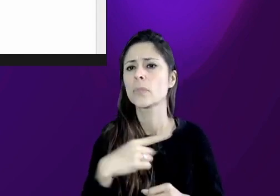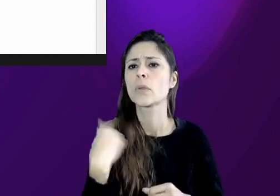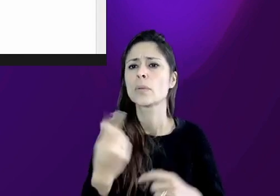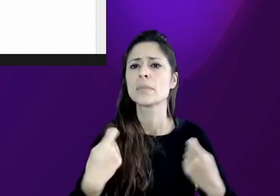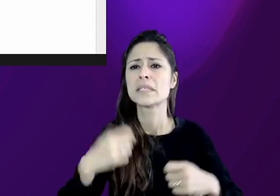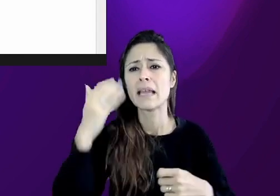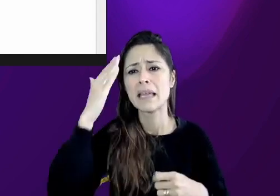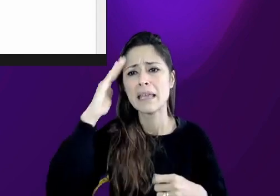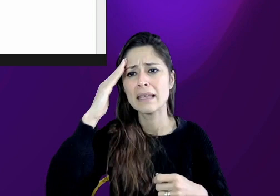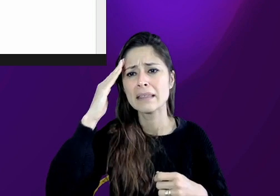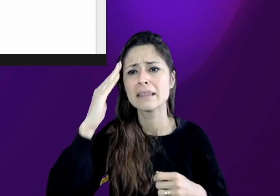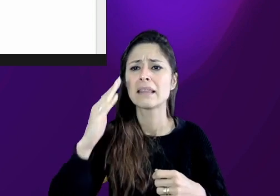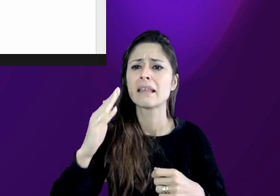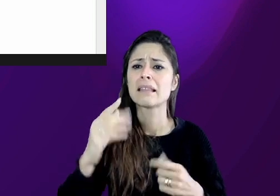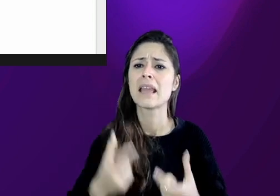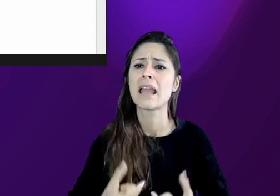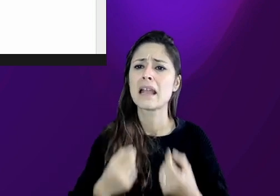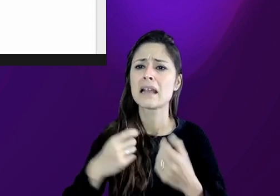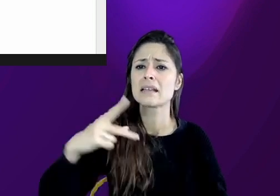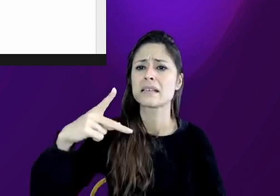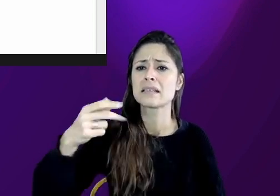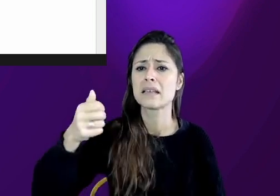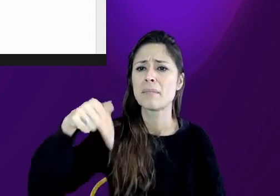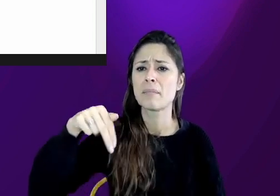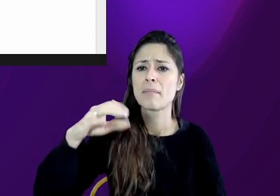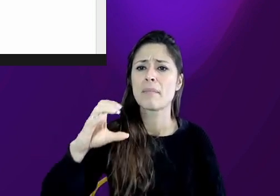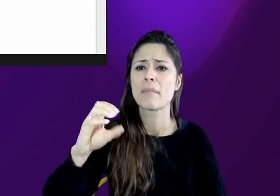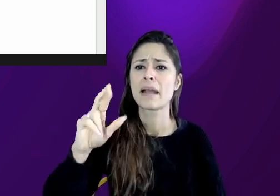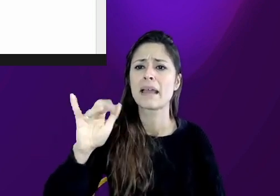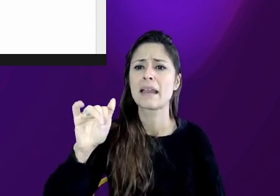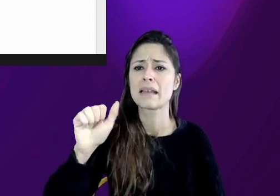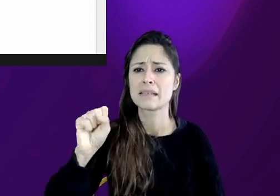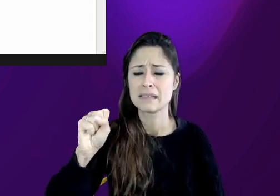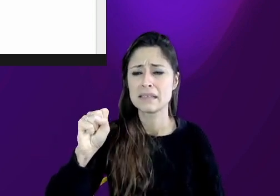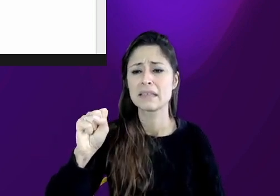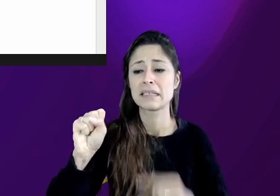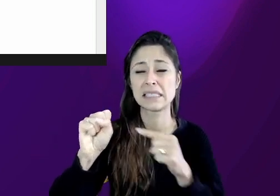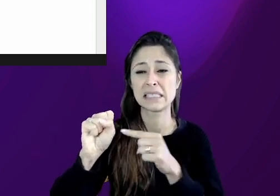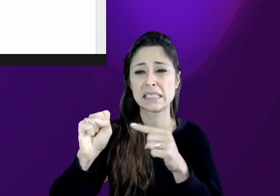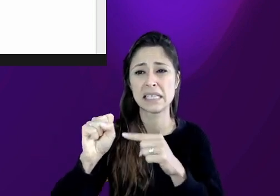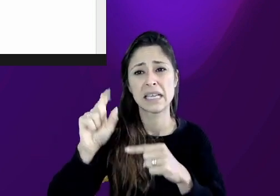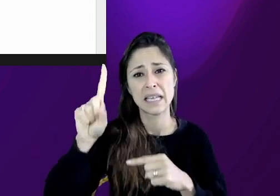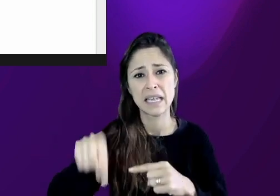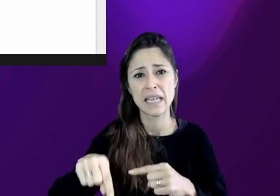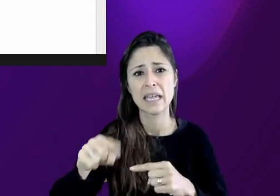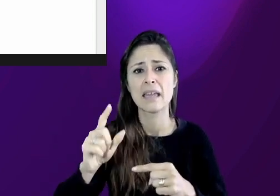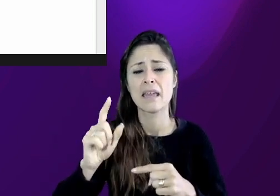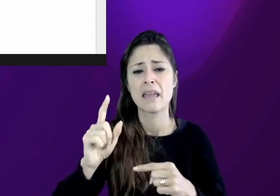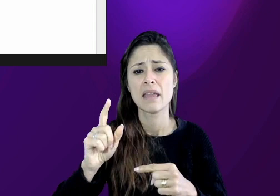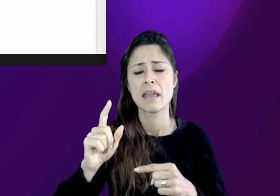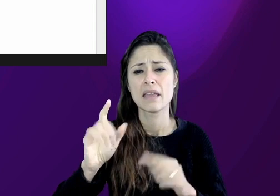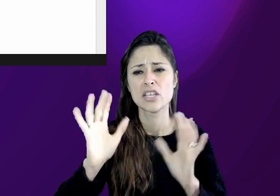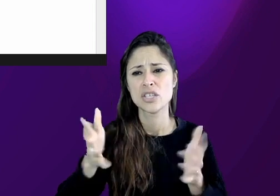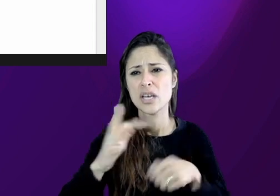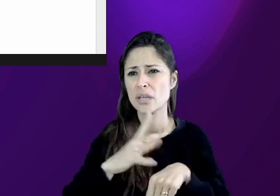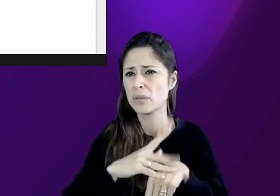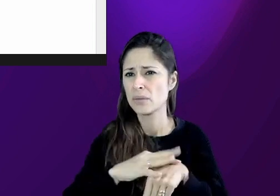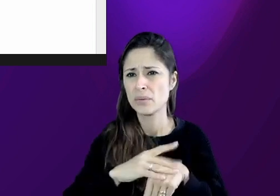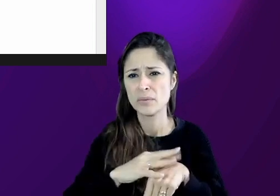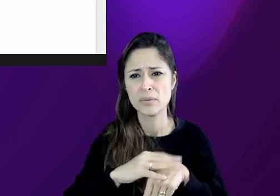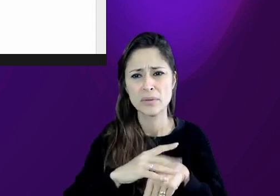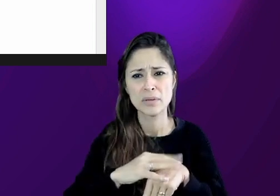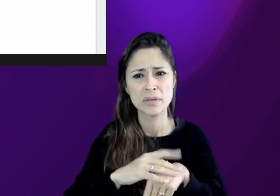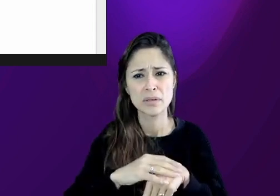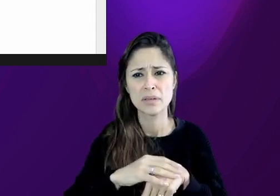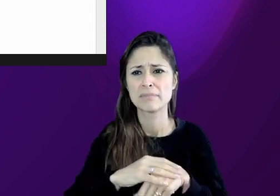pâncreas no geral, né? Então, o câncer de pâncreas, na verdade, ele provavelmente já é uma doença micrometastática desde o